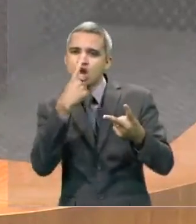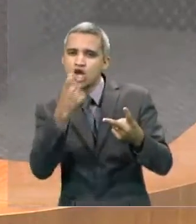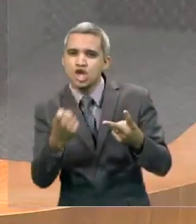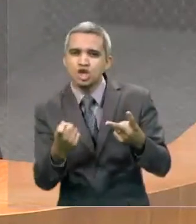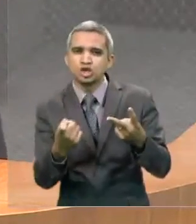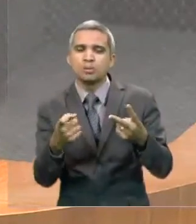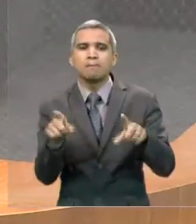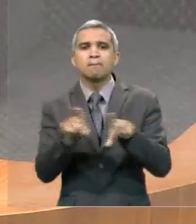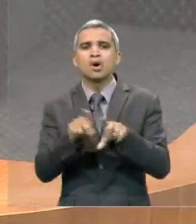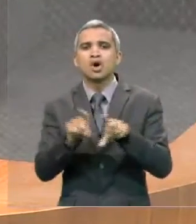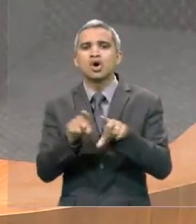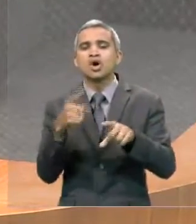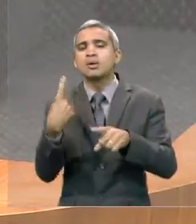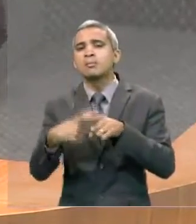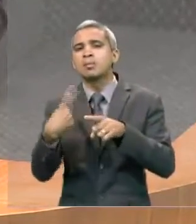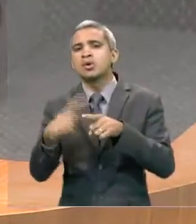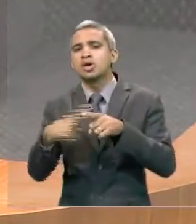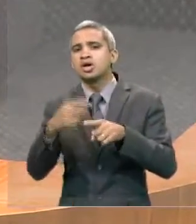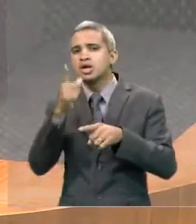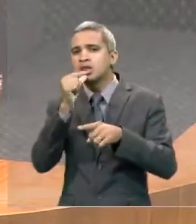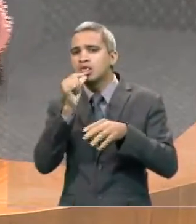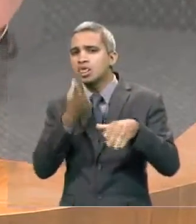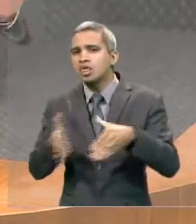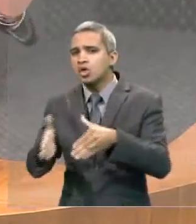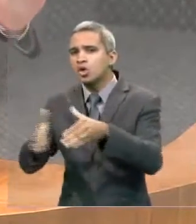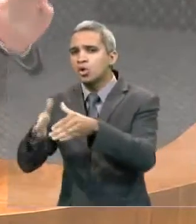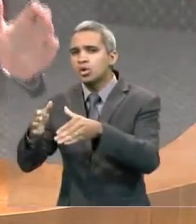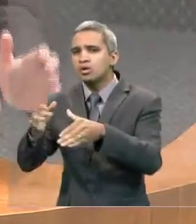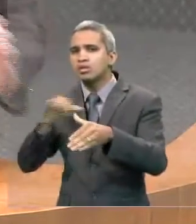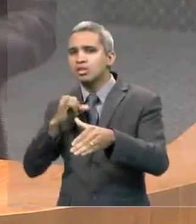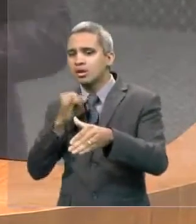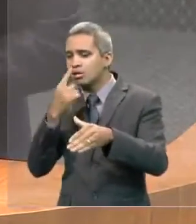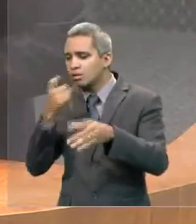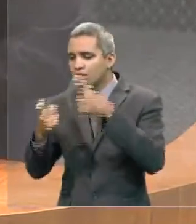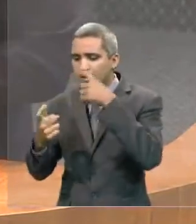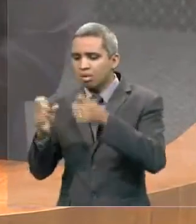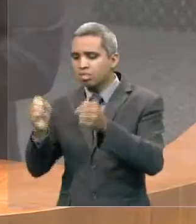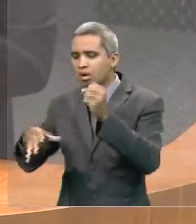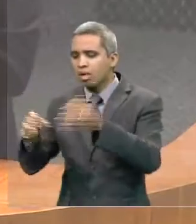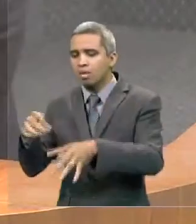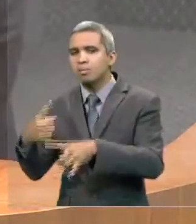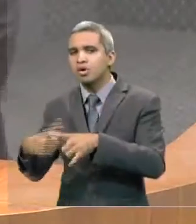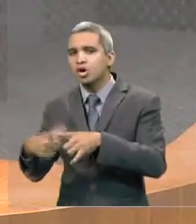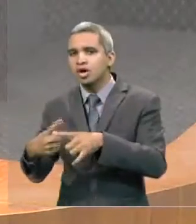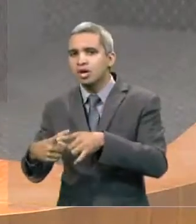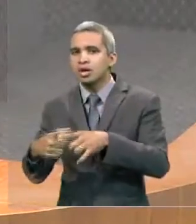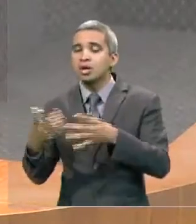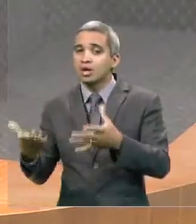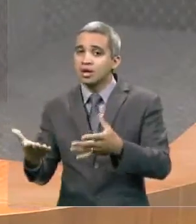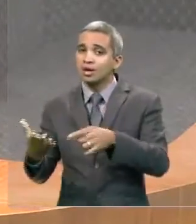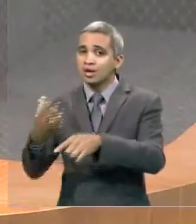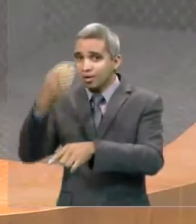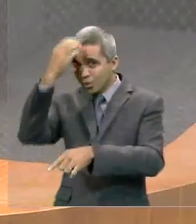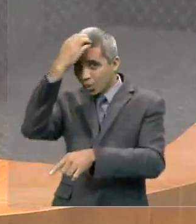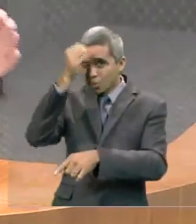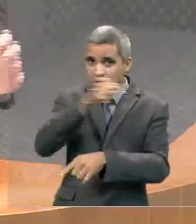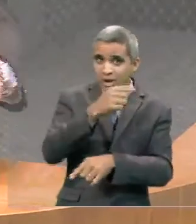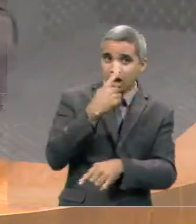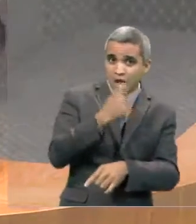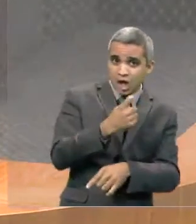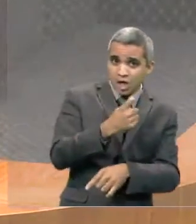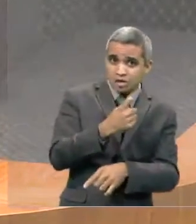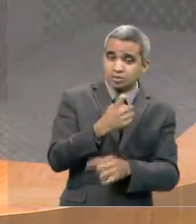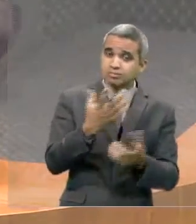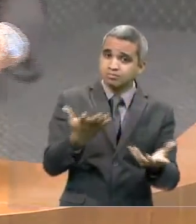são poluídos? Os rios são poluídos devido à coleta de lixo. Claro que também é uma questão estadual, mas nós